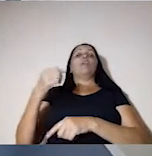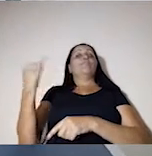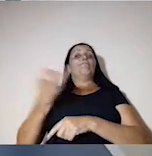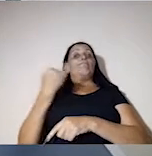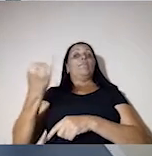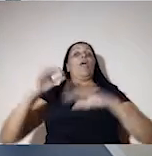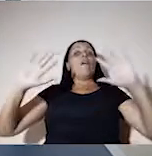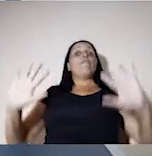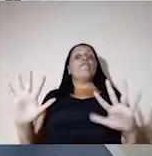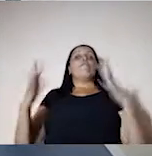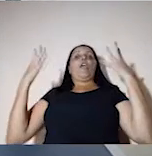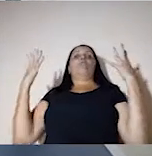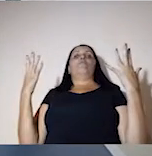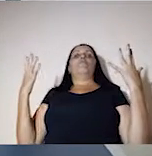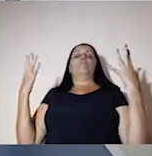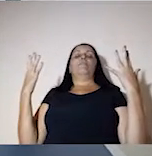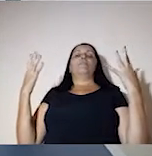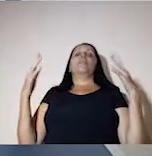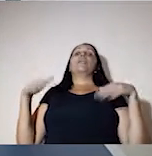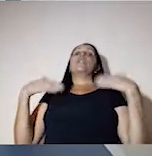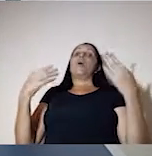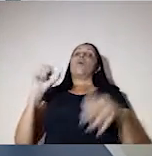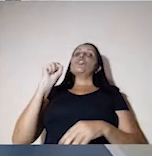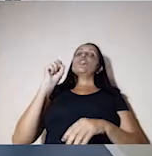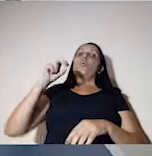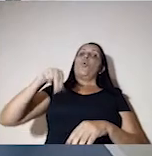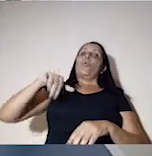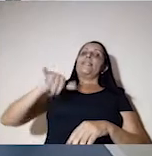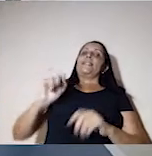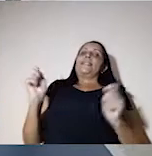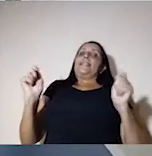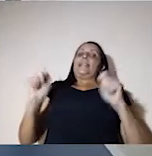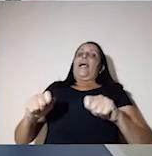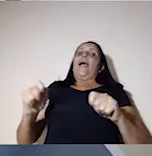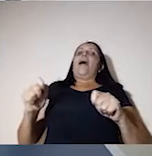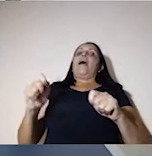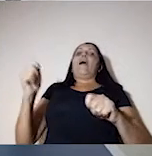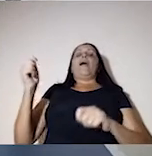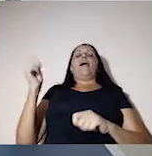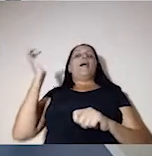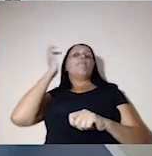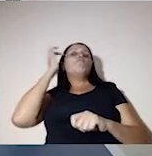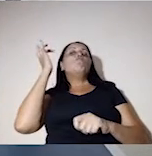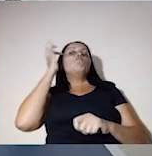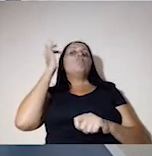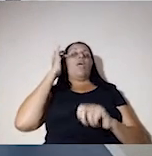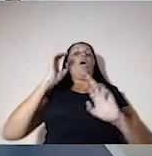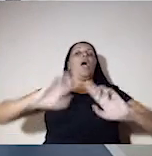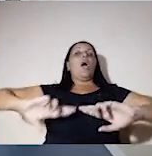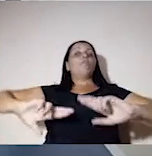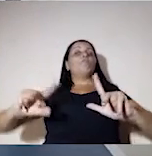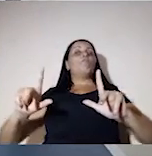ela é assim, de evento. Entendeu? Então a Sony te dá essa capacidade.